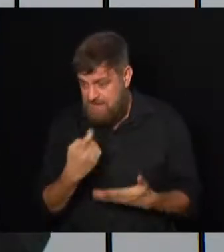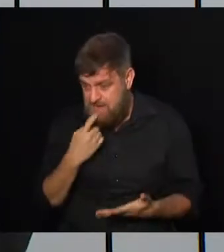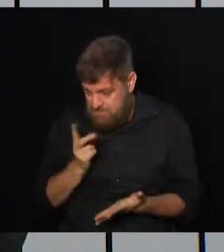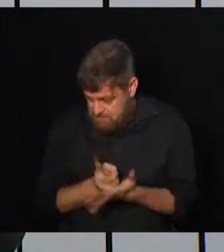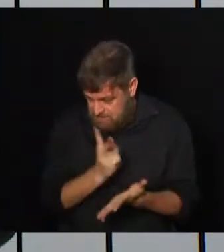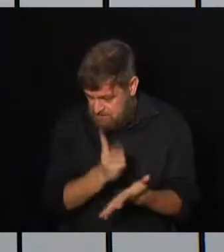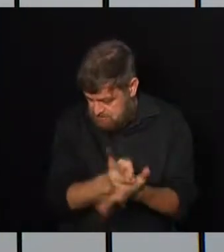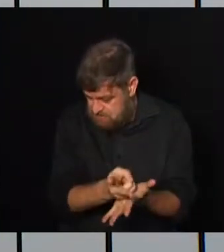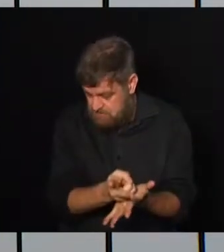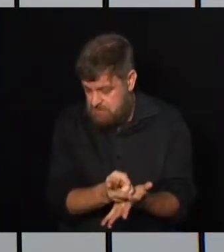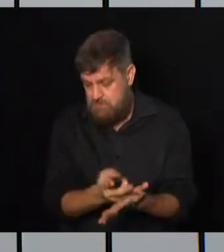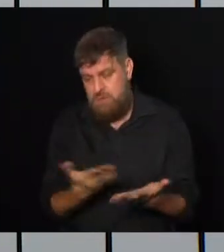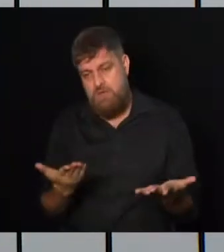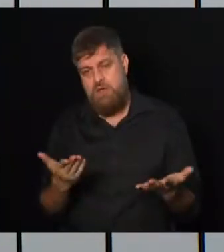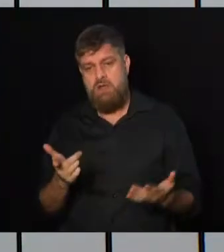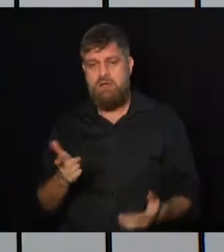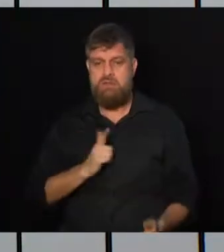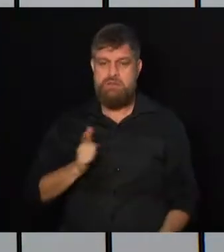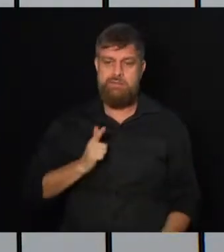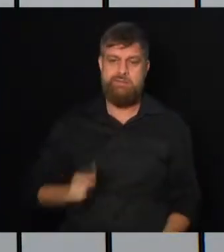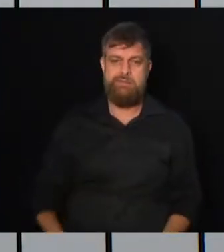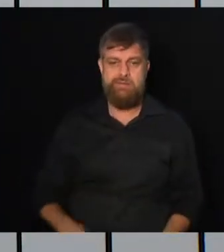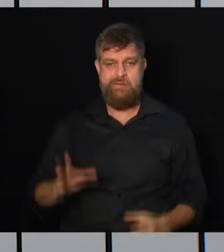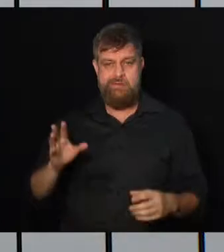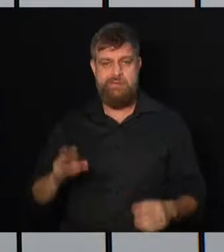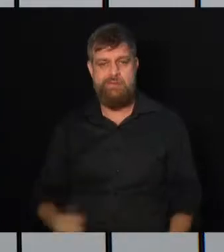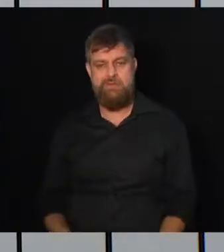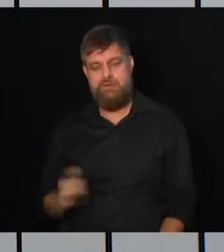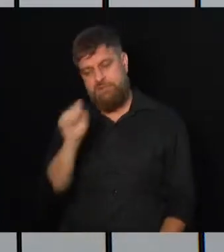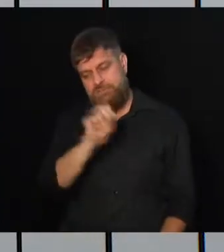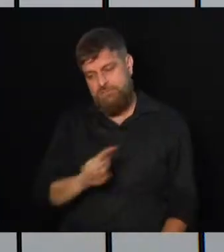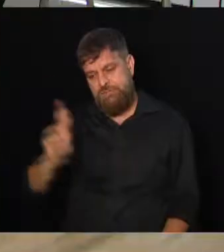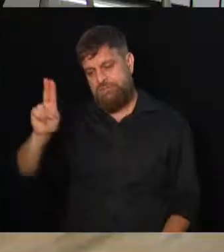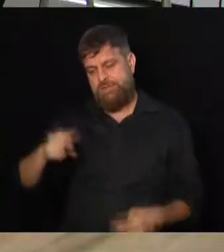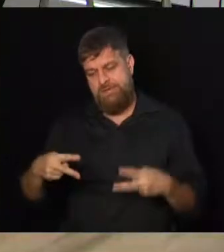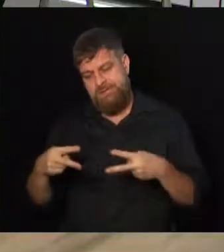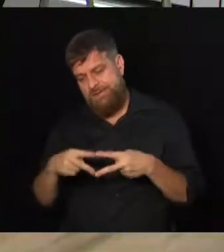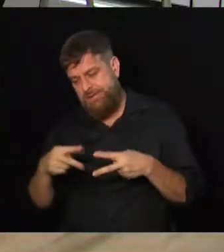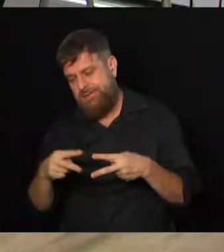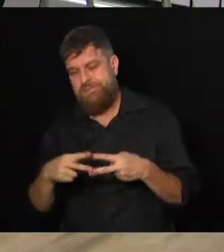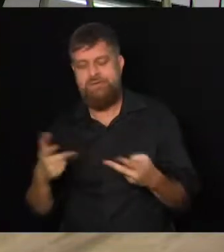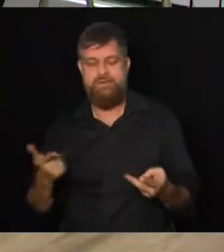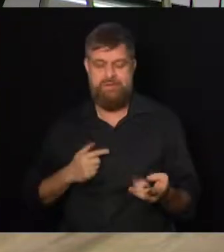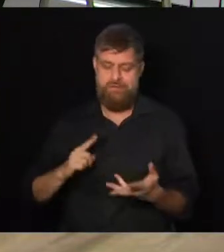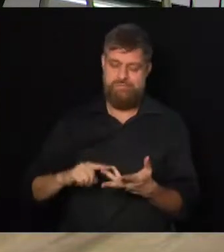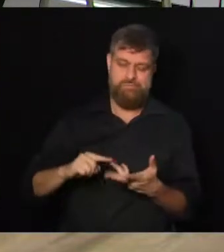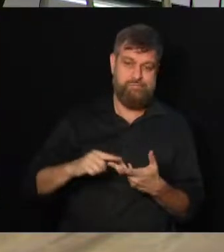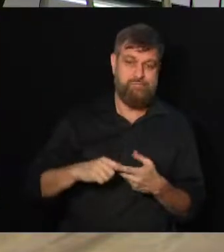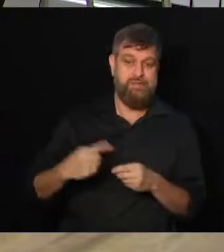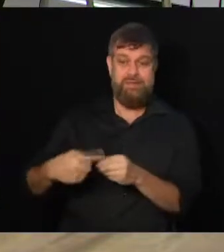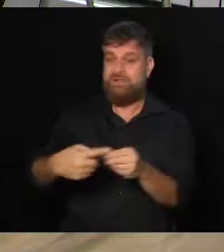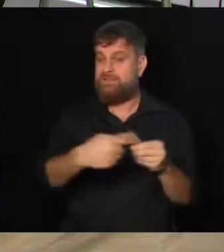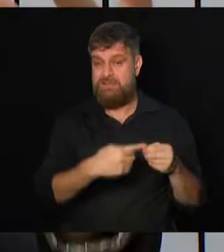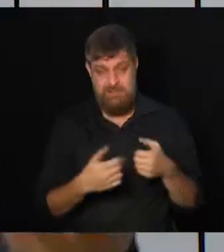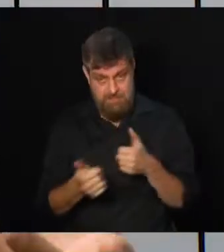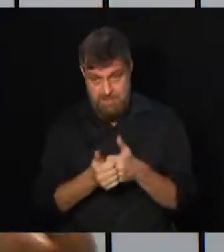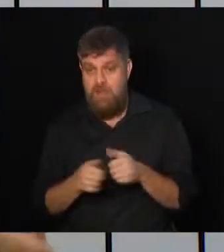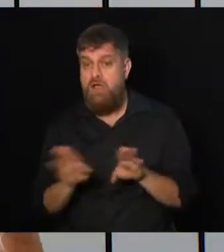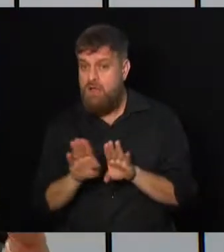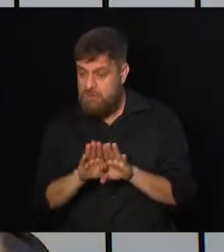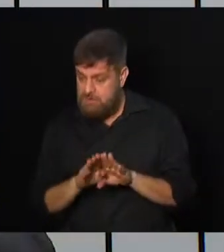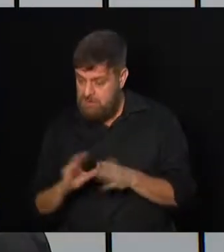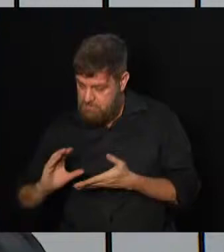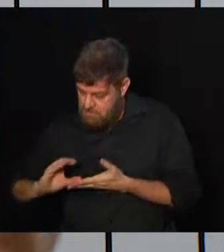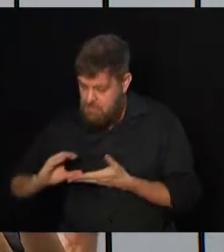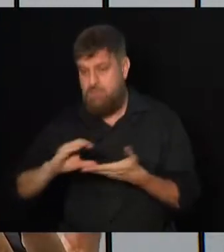é Campinas. Portolândia, Sumaré, Paulínia. Então, esses também têm que entrar com a sua